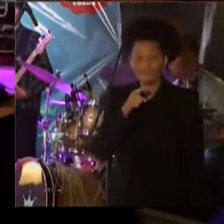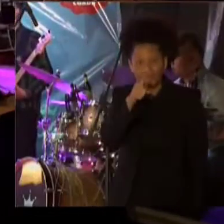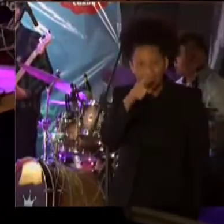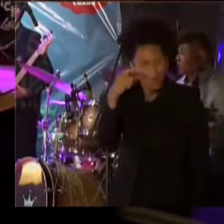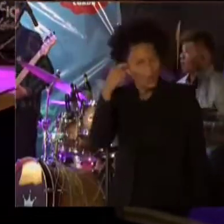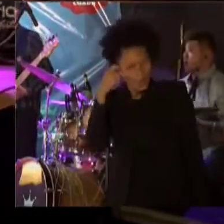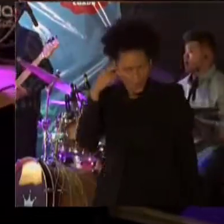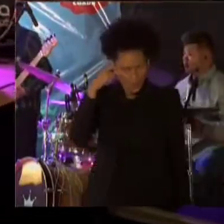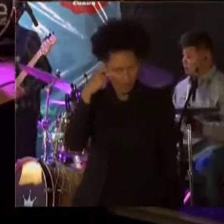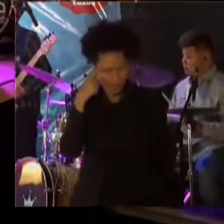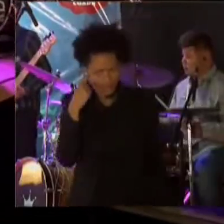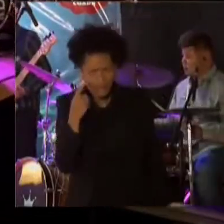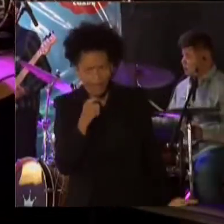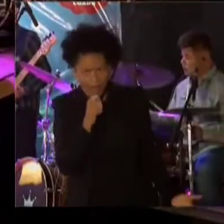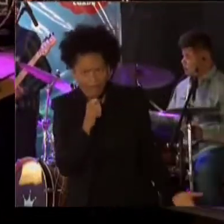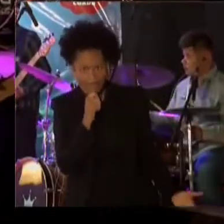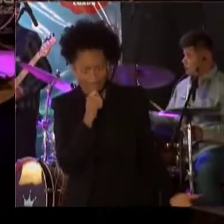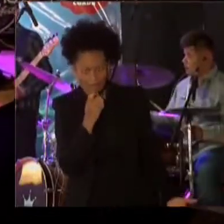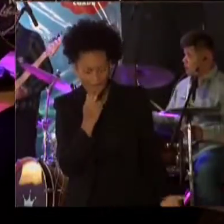tem dúvidas.